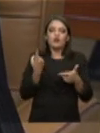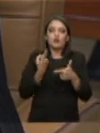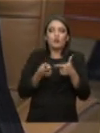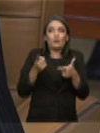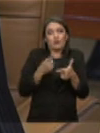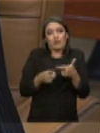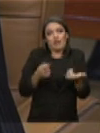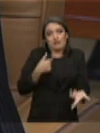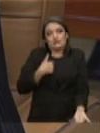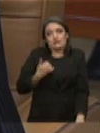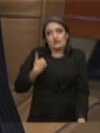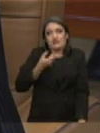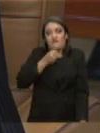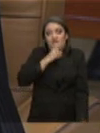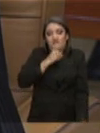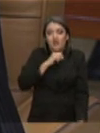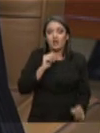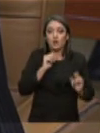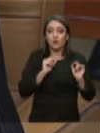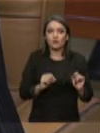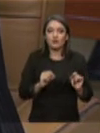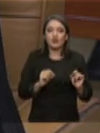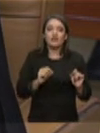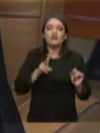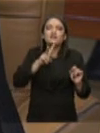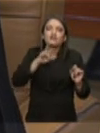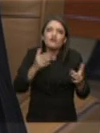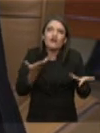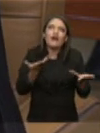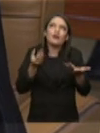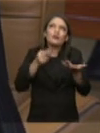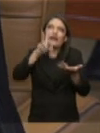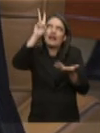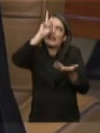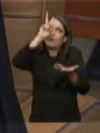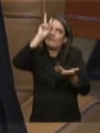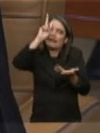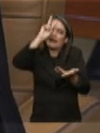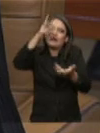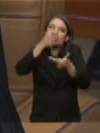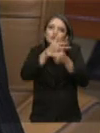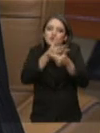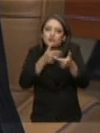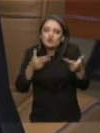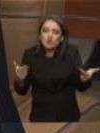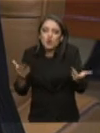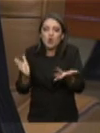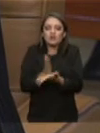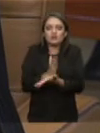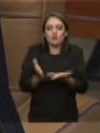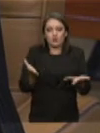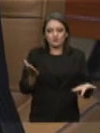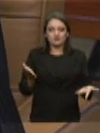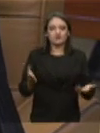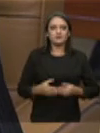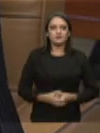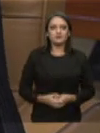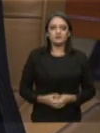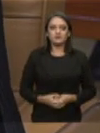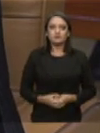presidente, é que a gente vai guardando algumas coisas nos alfarrábios da memória.